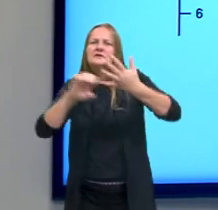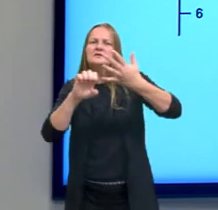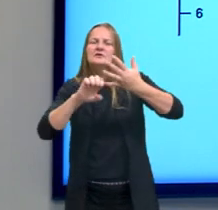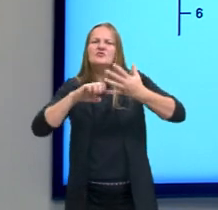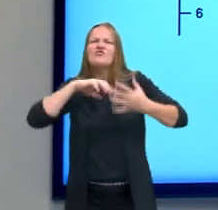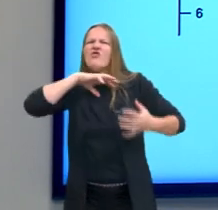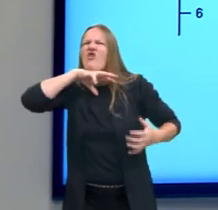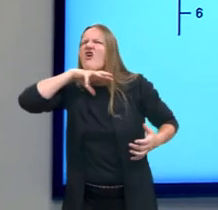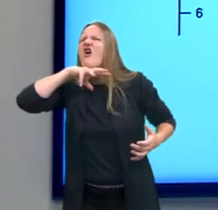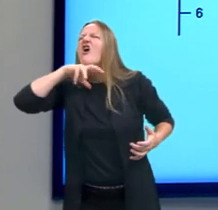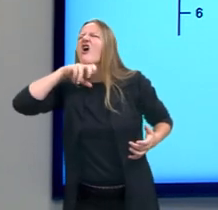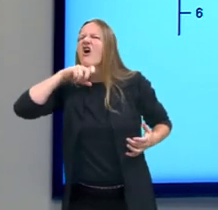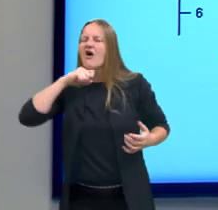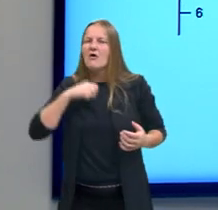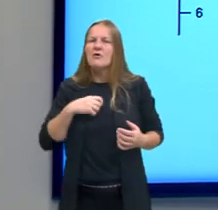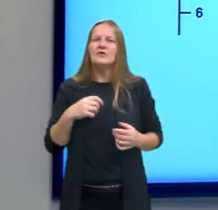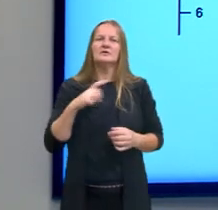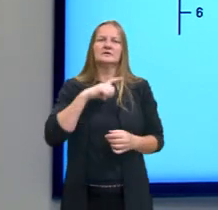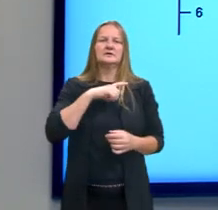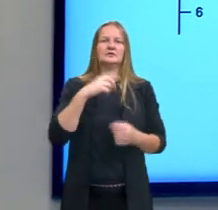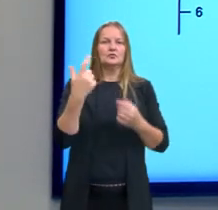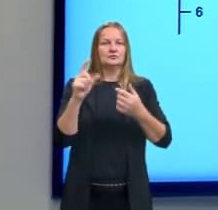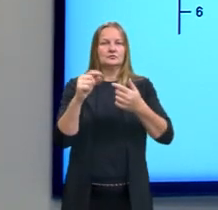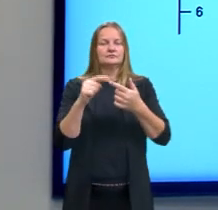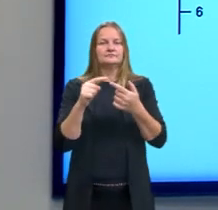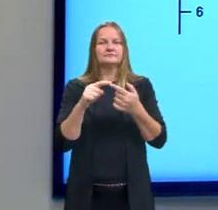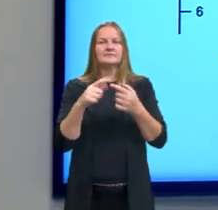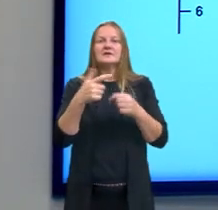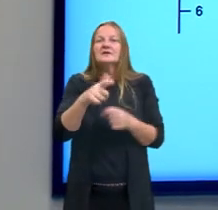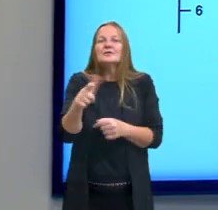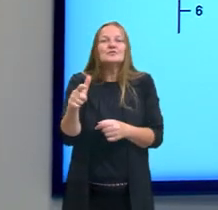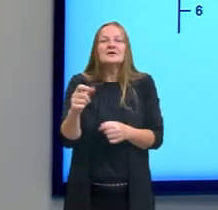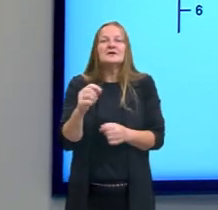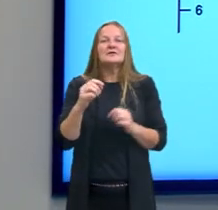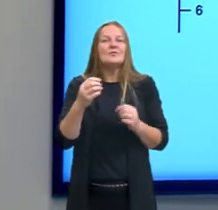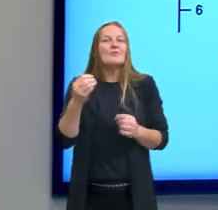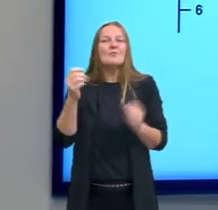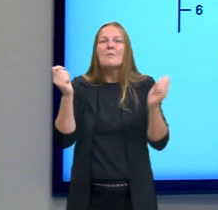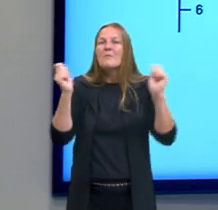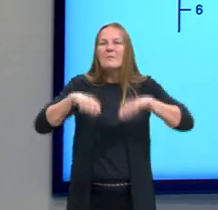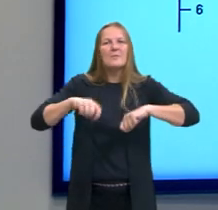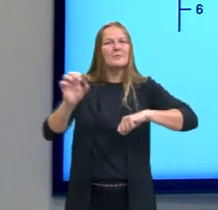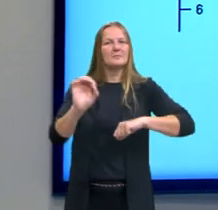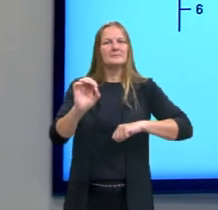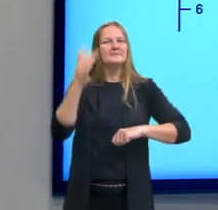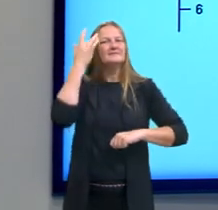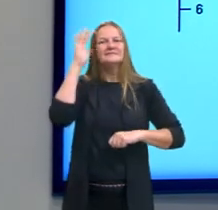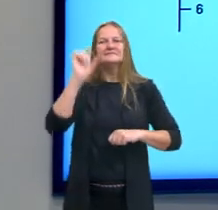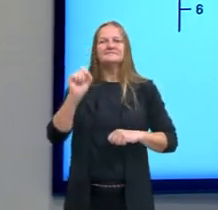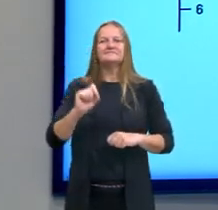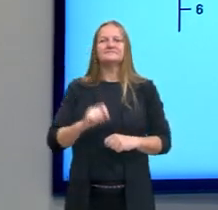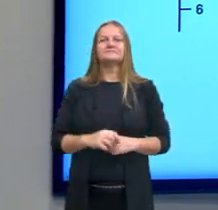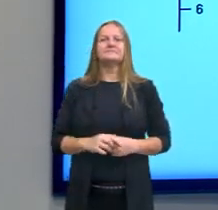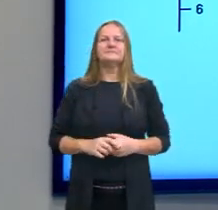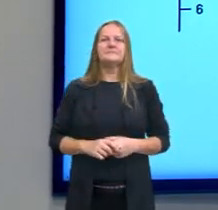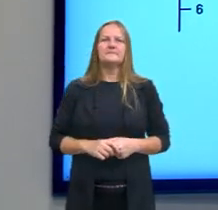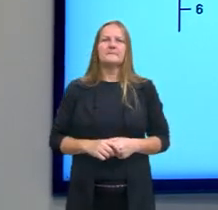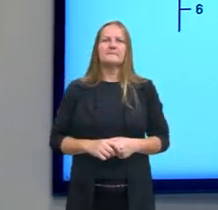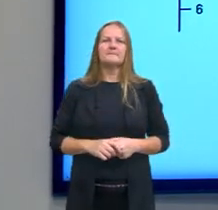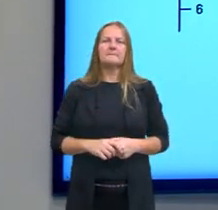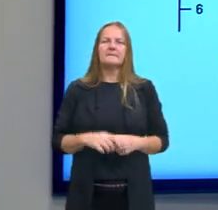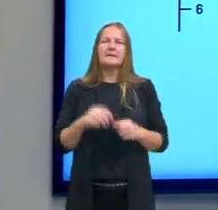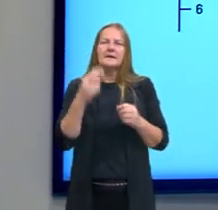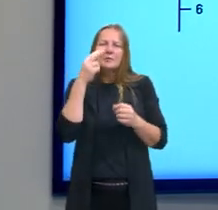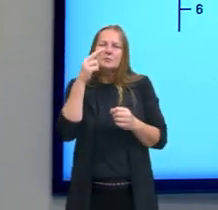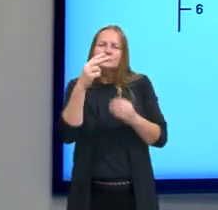rugem o nosso três as que não têm essa capacidade então nós dois aqui